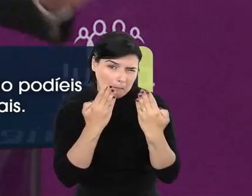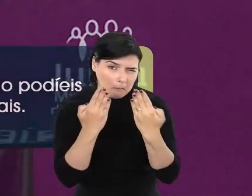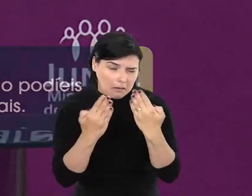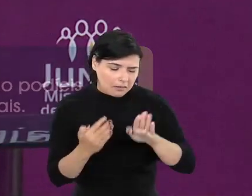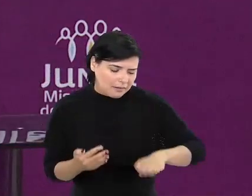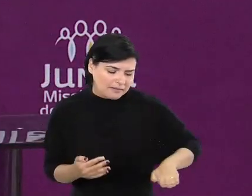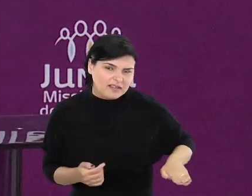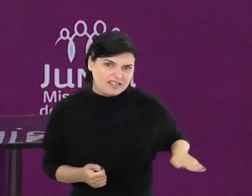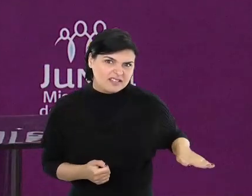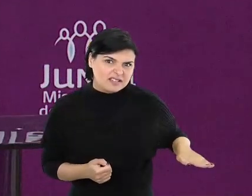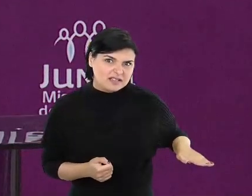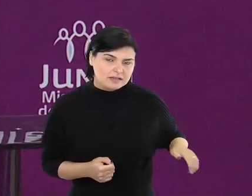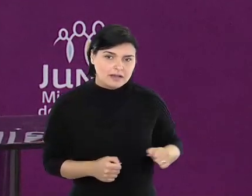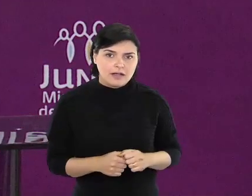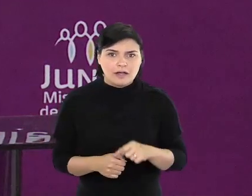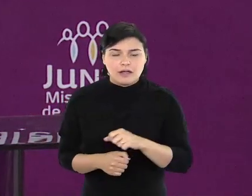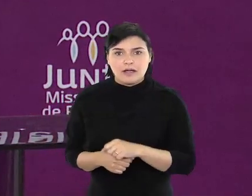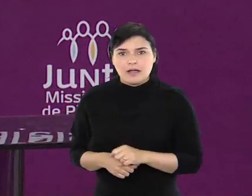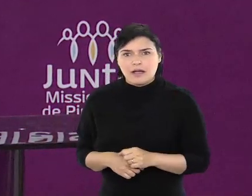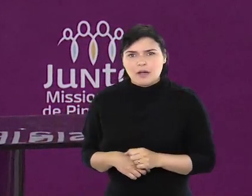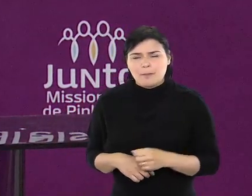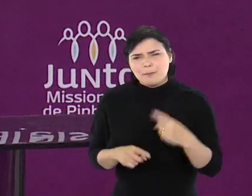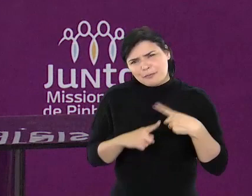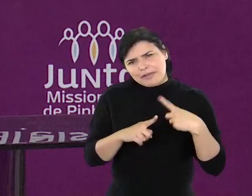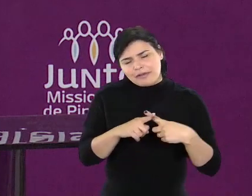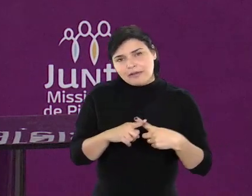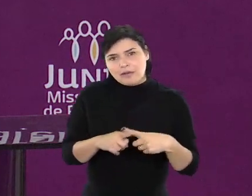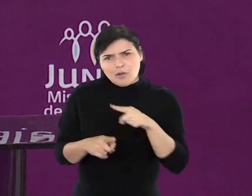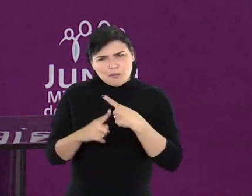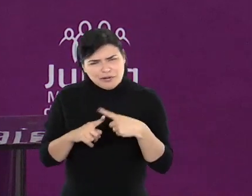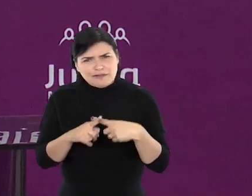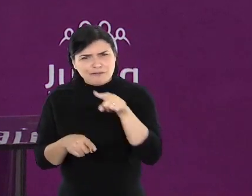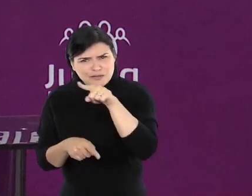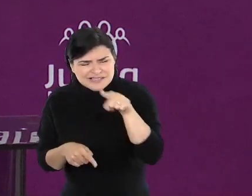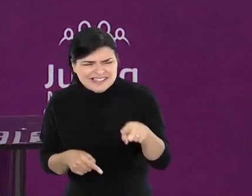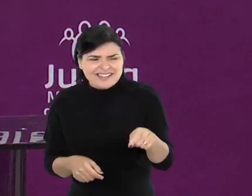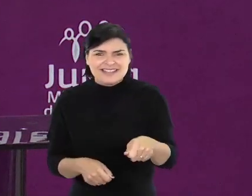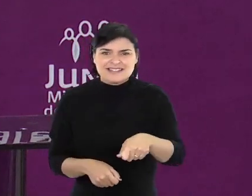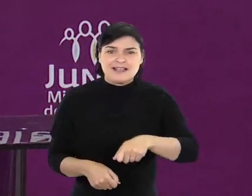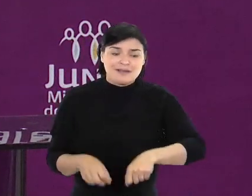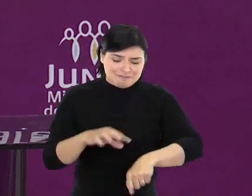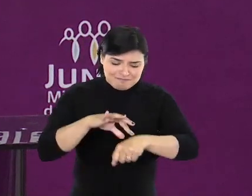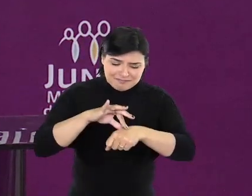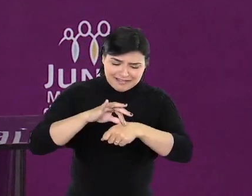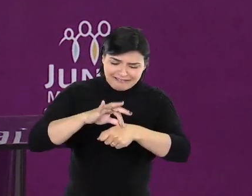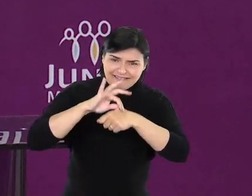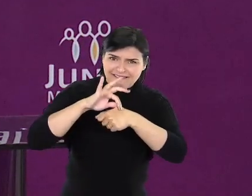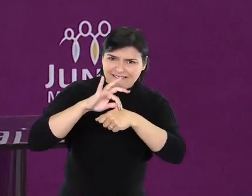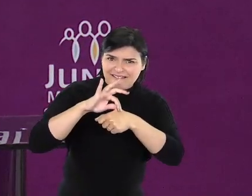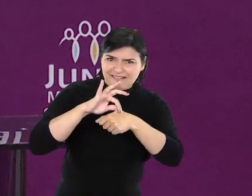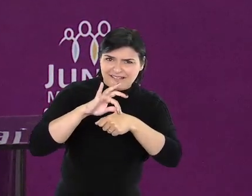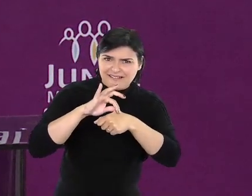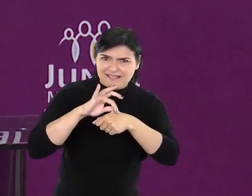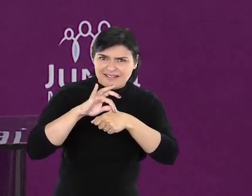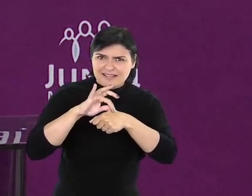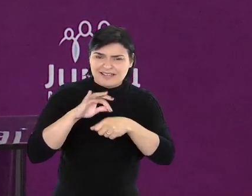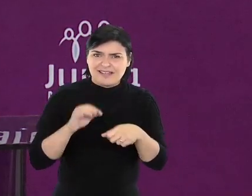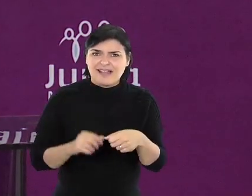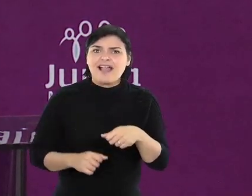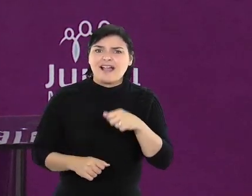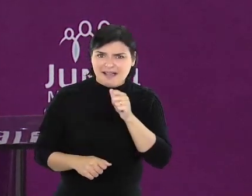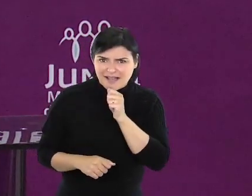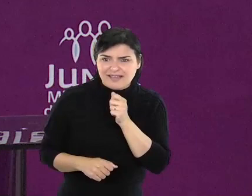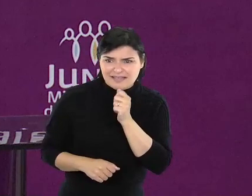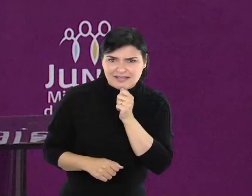e o que é carnalidade para Paulo aqui Paulo tá dizendo por quanto a venda entre vós ciúmes e contendas